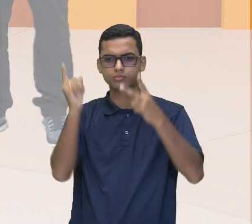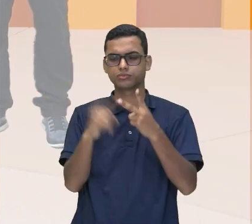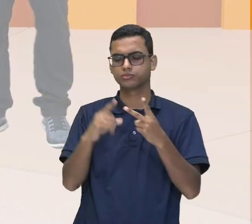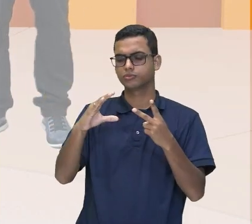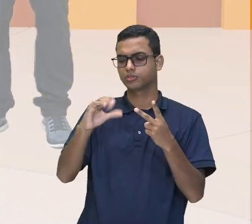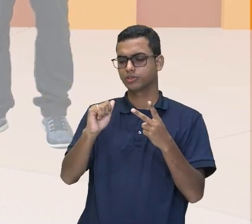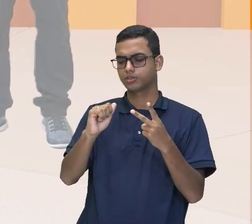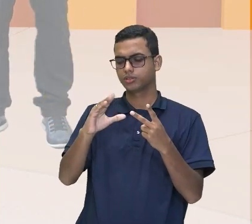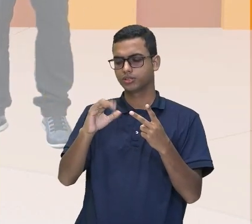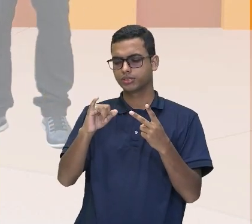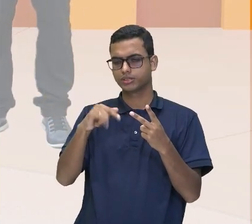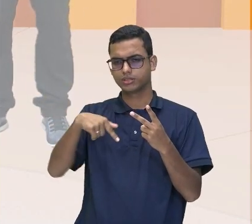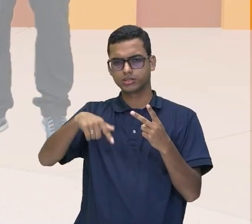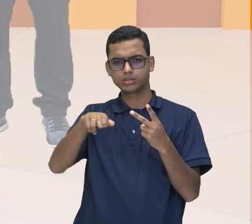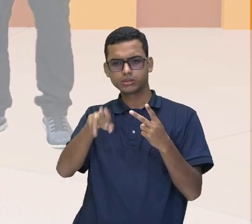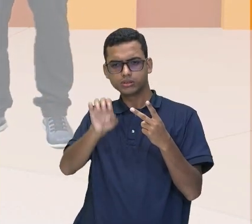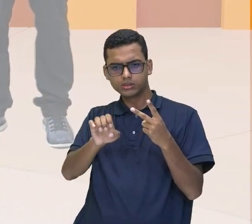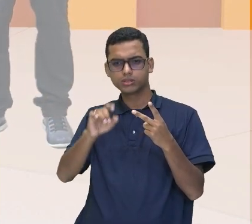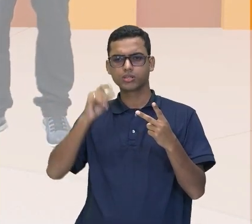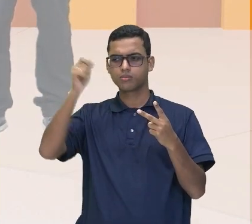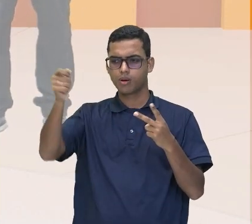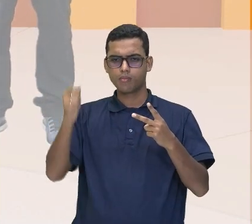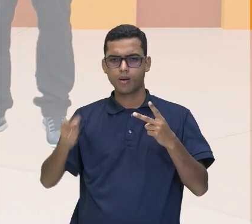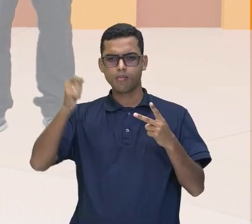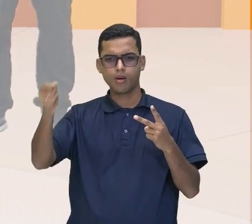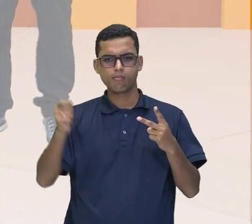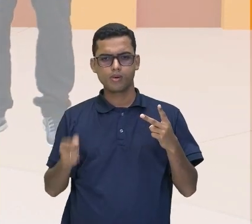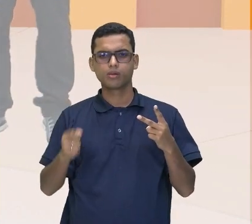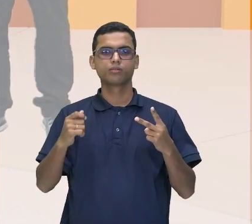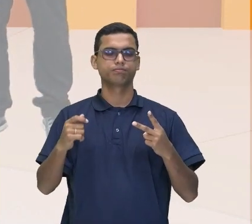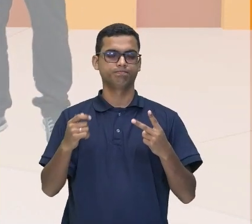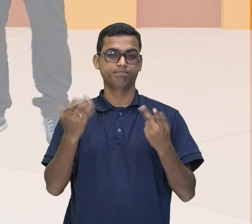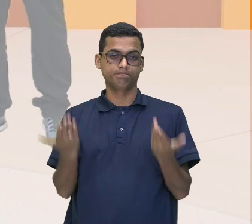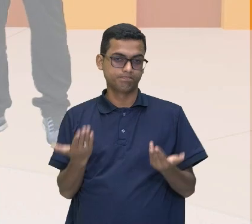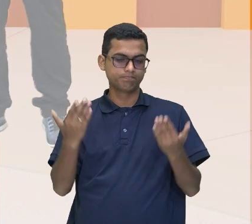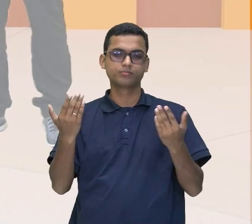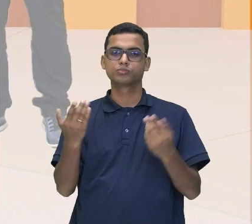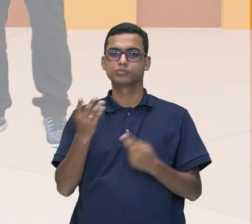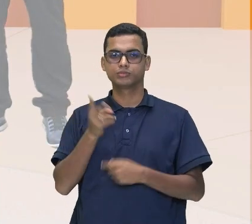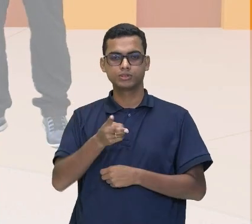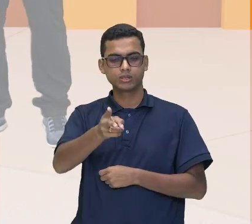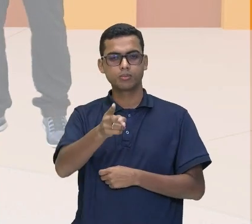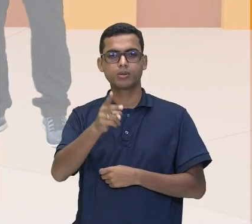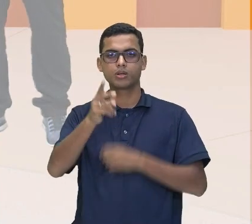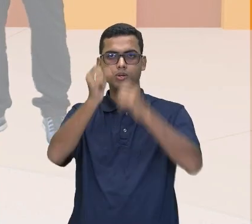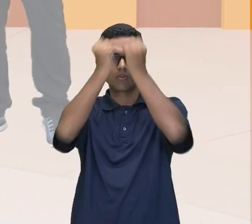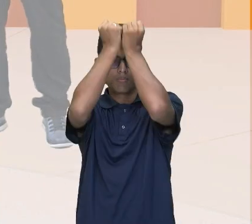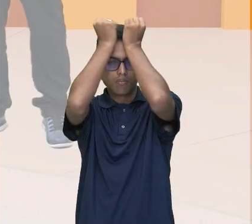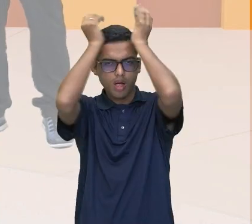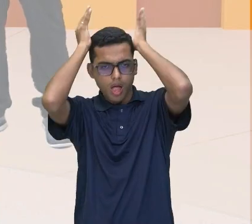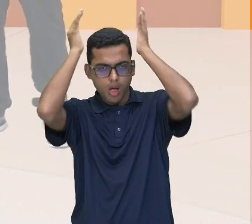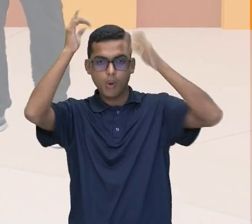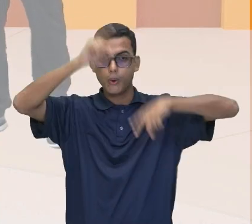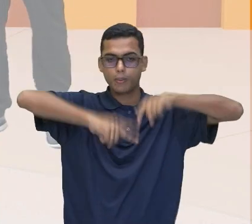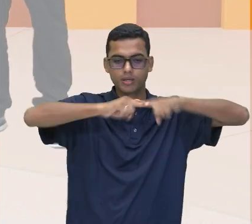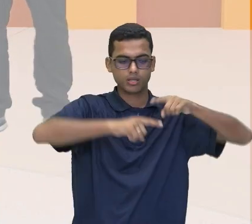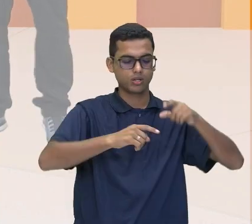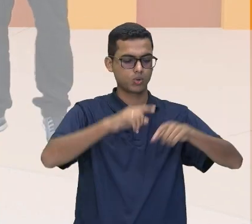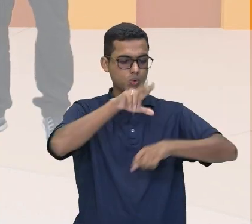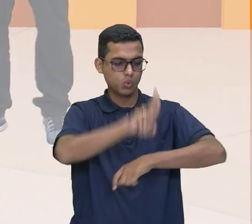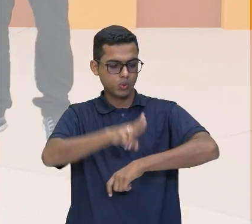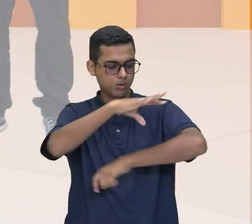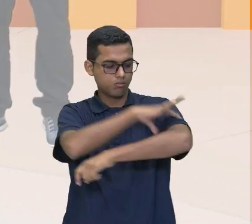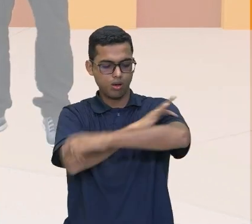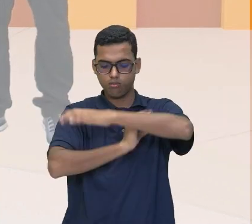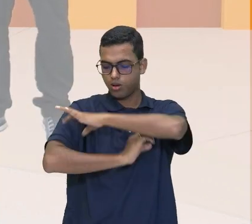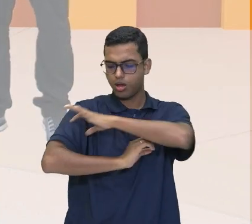isso também retrata. É isso aí. Então, não é só a questão de tirar a pena, matar